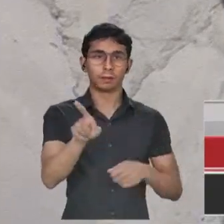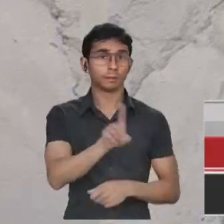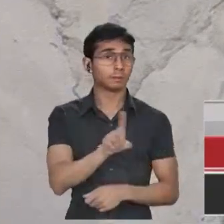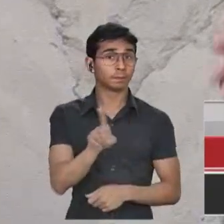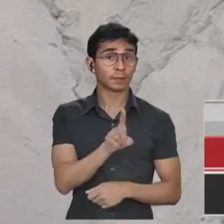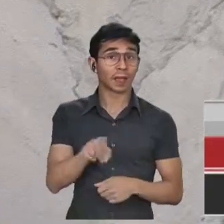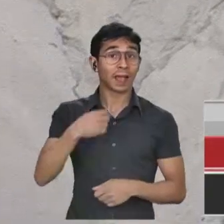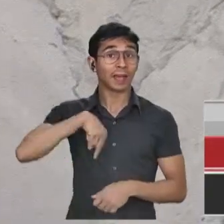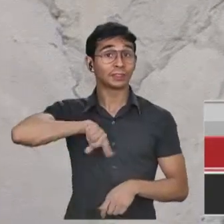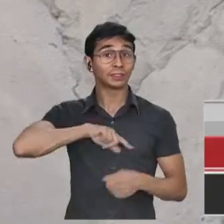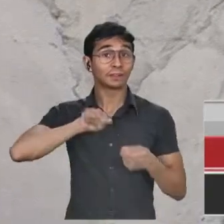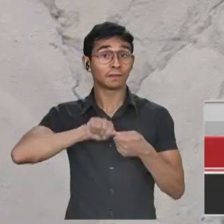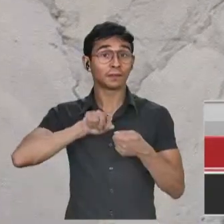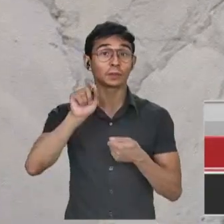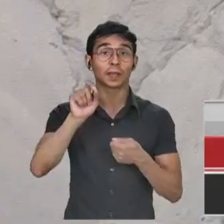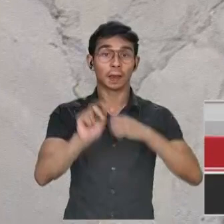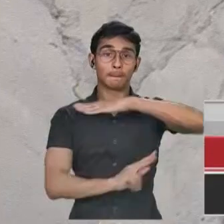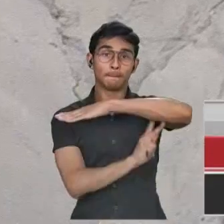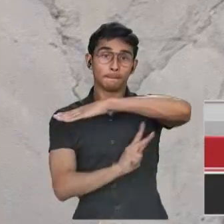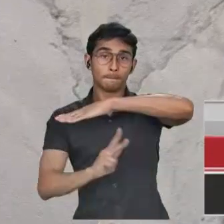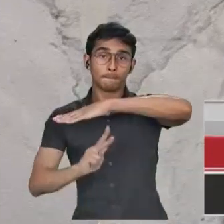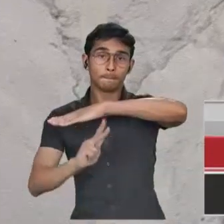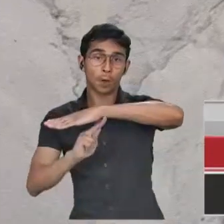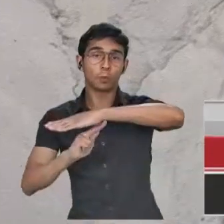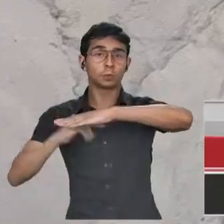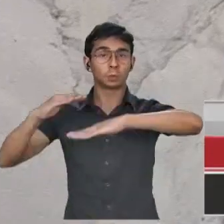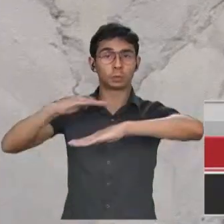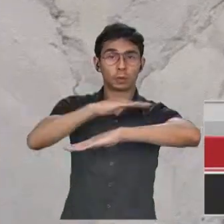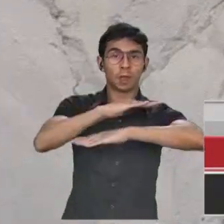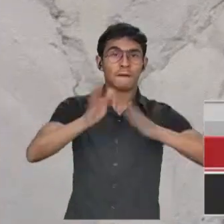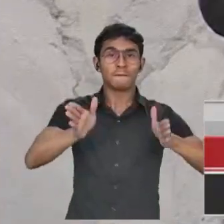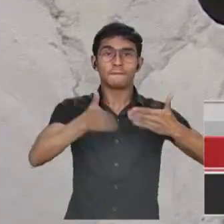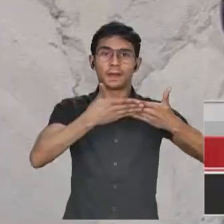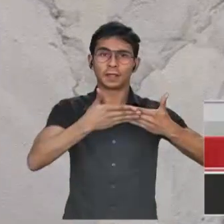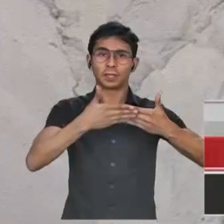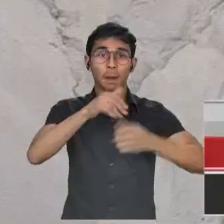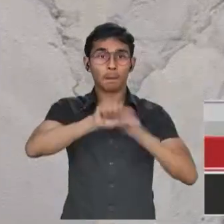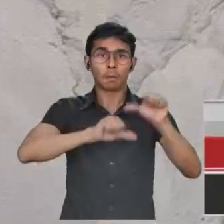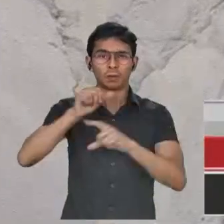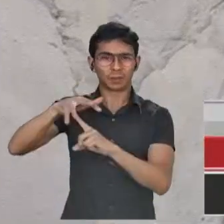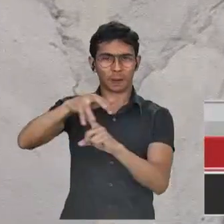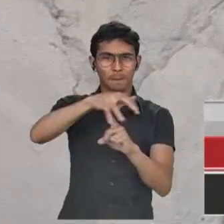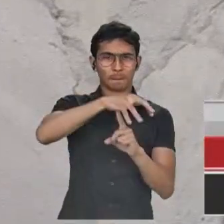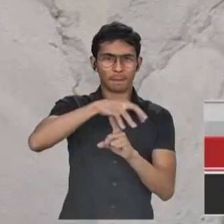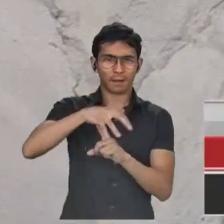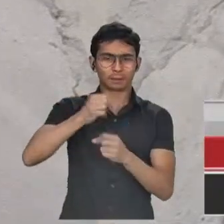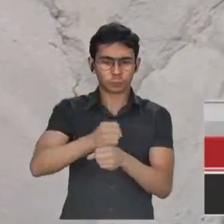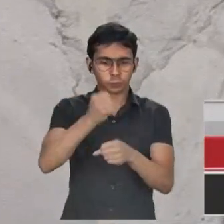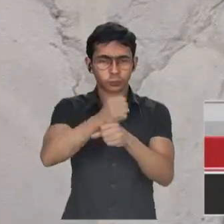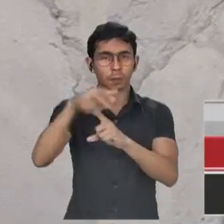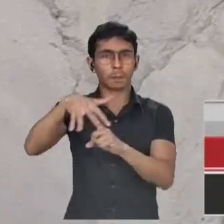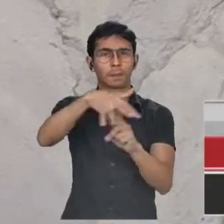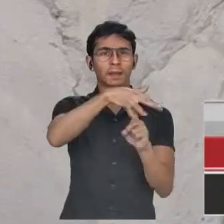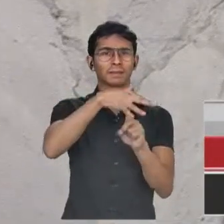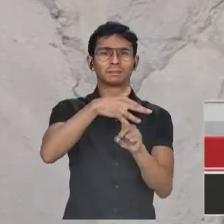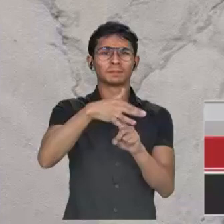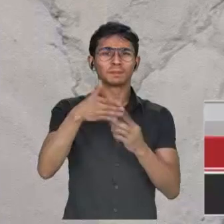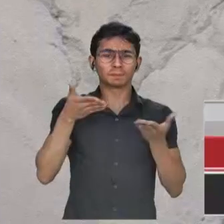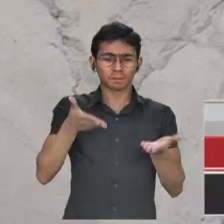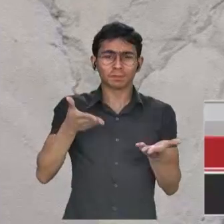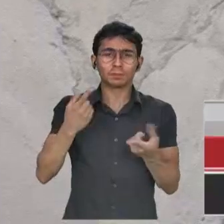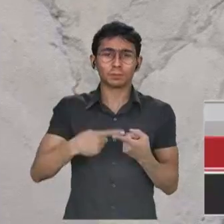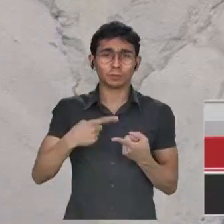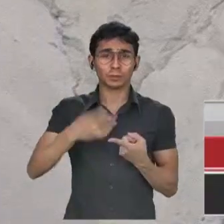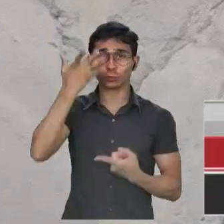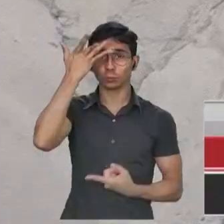acabando com o minhocão a sua função de trânsito viário fazendo um parque eu não sei pra que esse parque não sei pra que esse